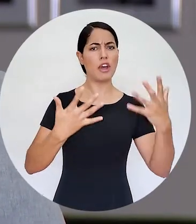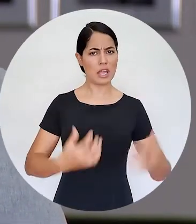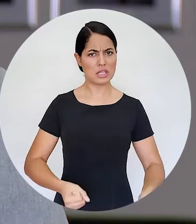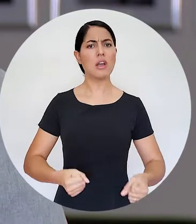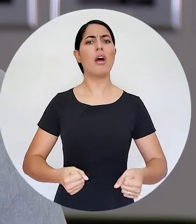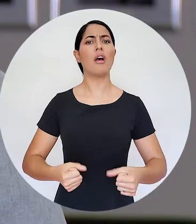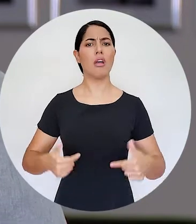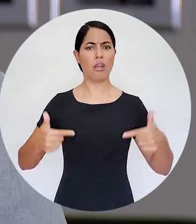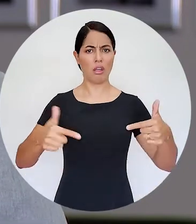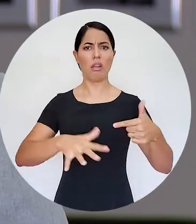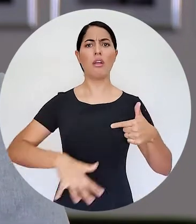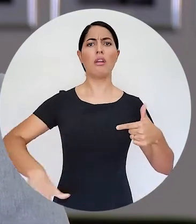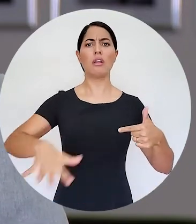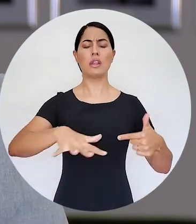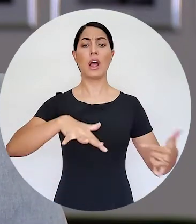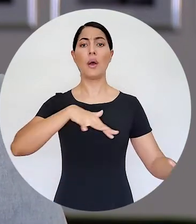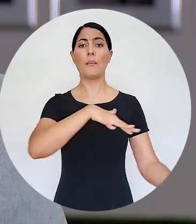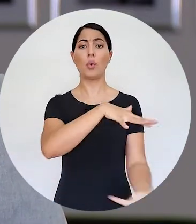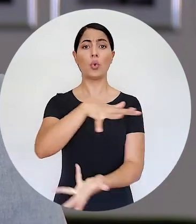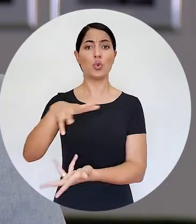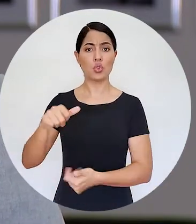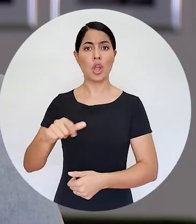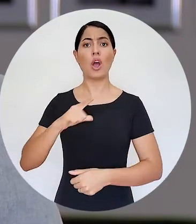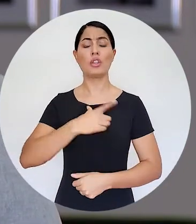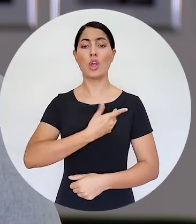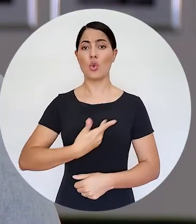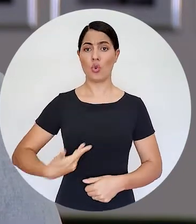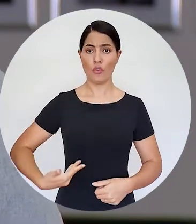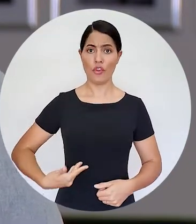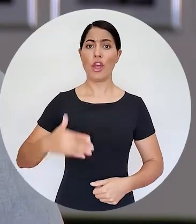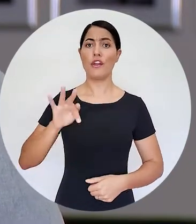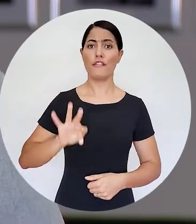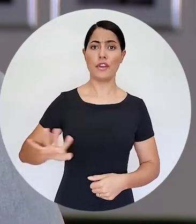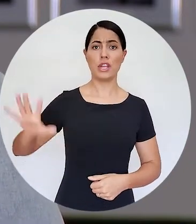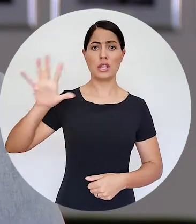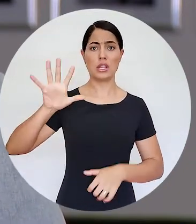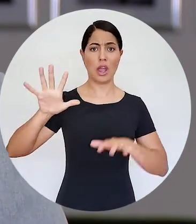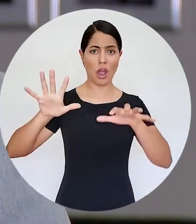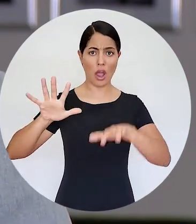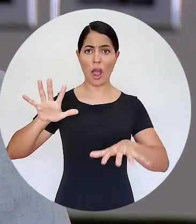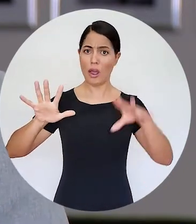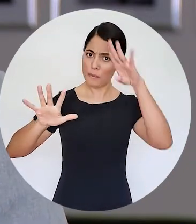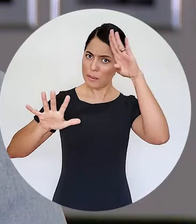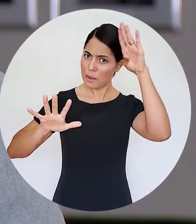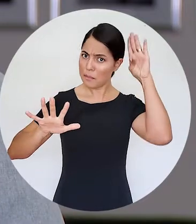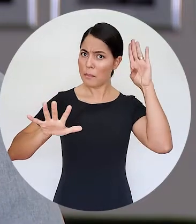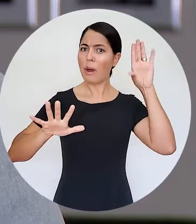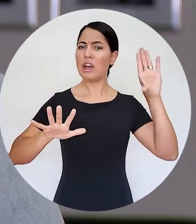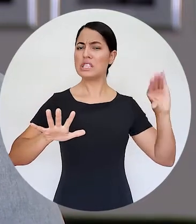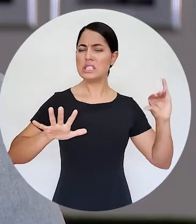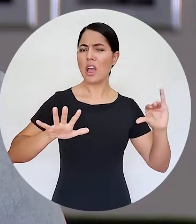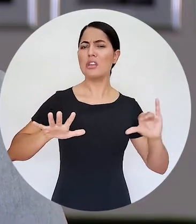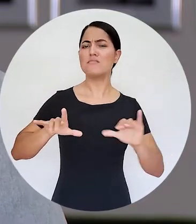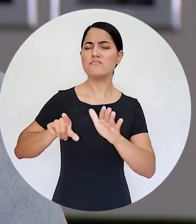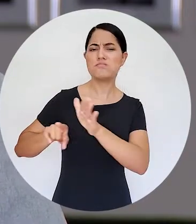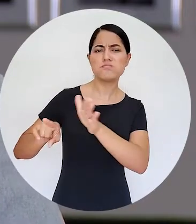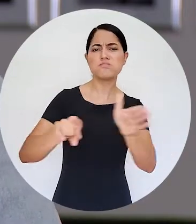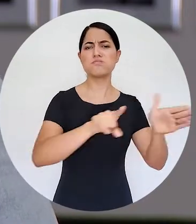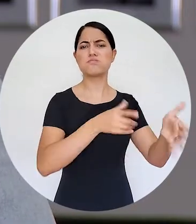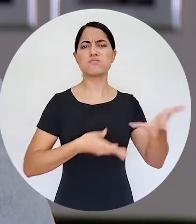2019 adotadas e classificadas em um ambiente mundial entre governos meio acadêmico e científico